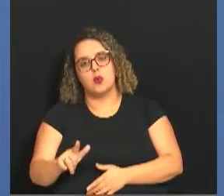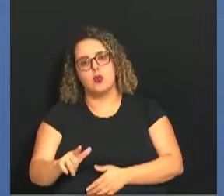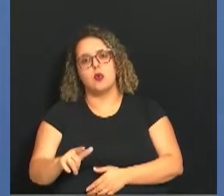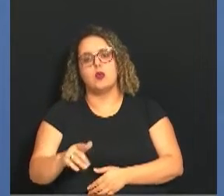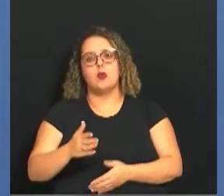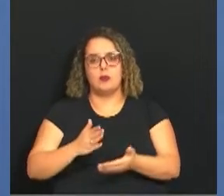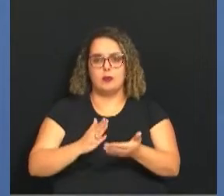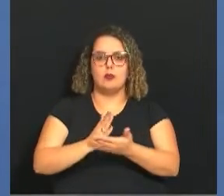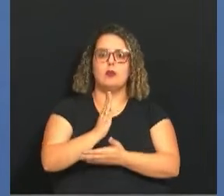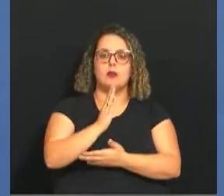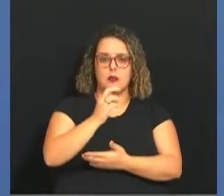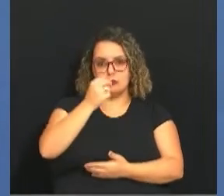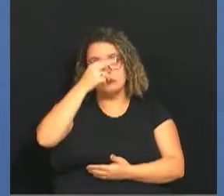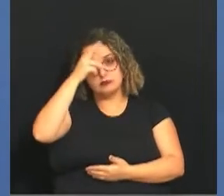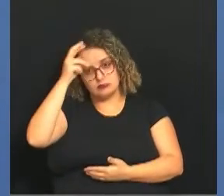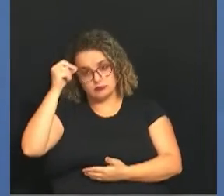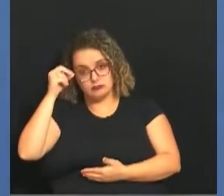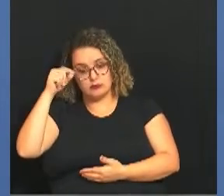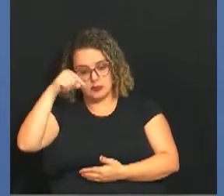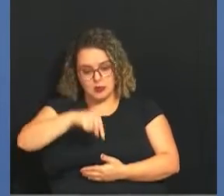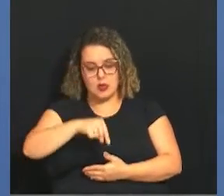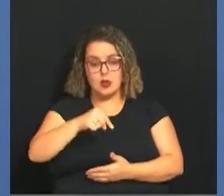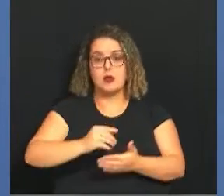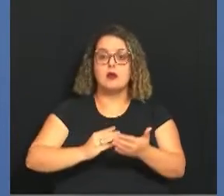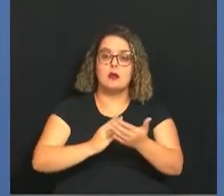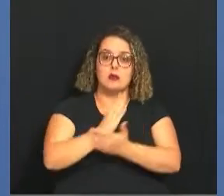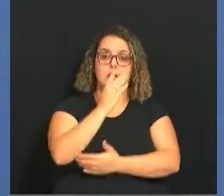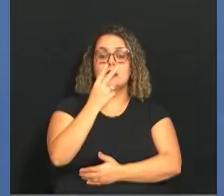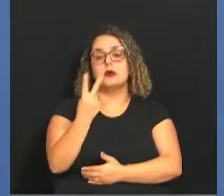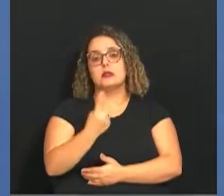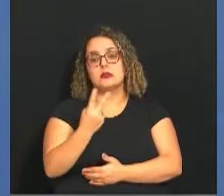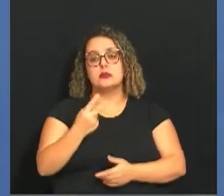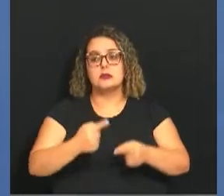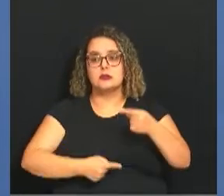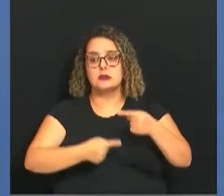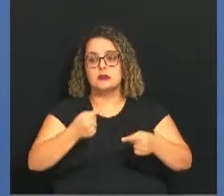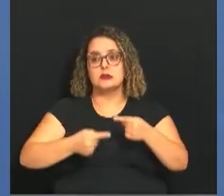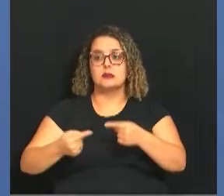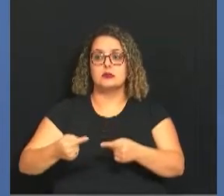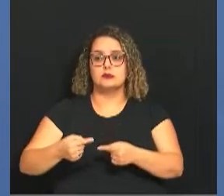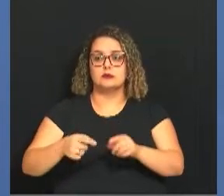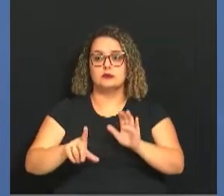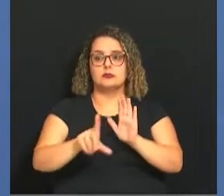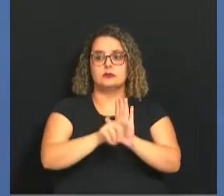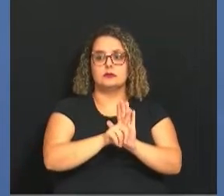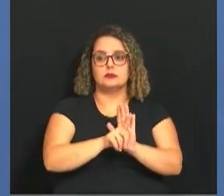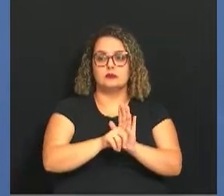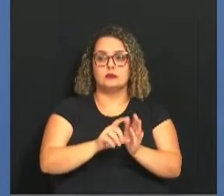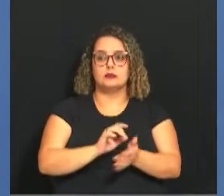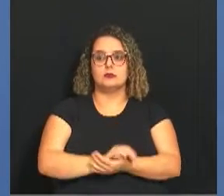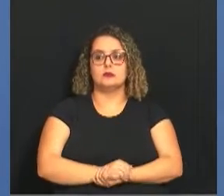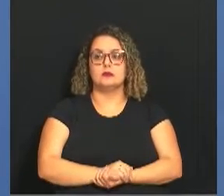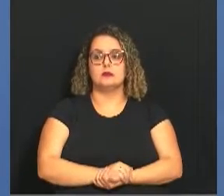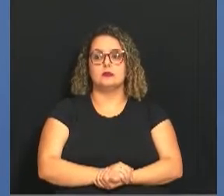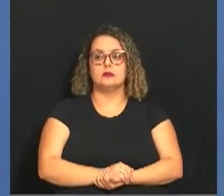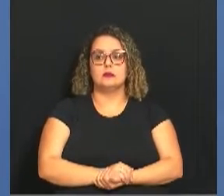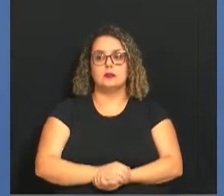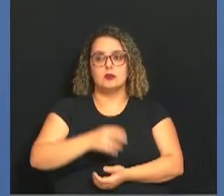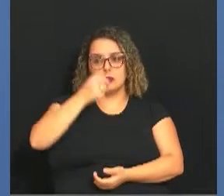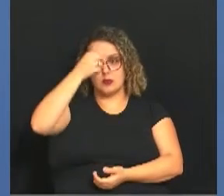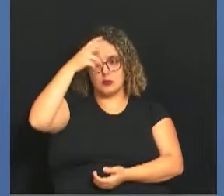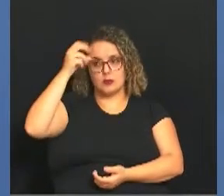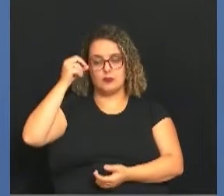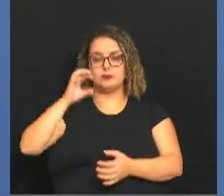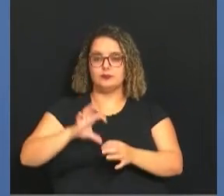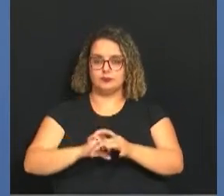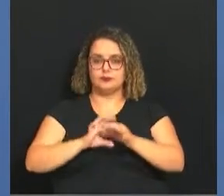prefeito, ou seja, ela foi aprovada em segunda discussão, a lei, e se tornar lei, o executivo vai